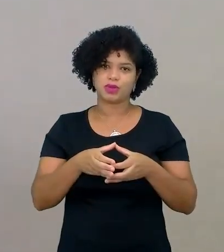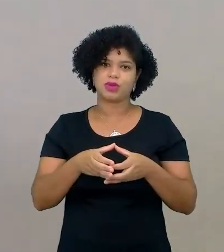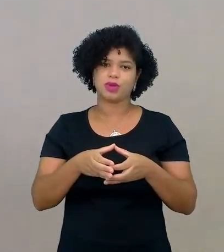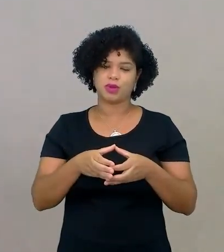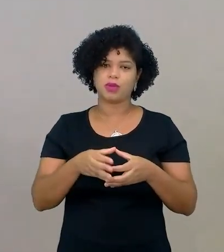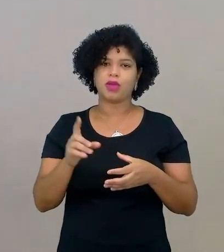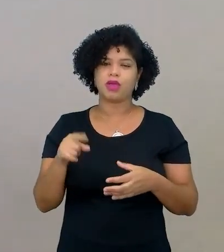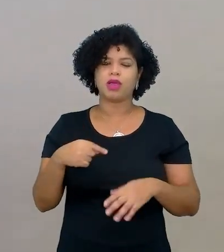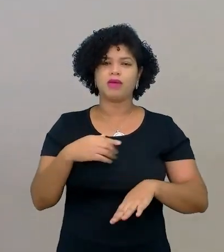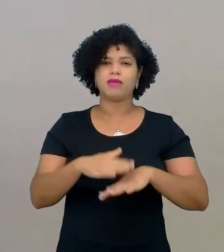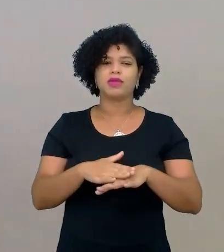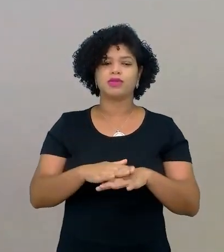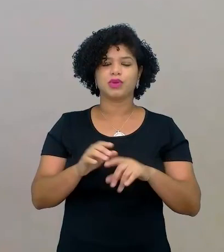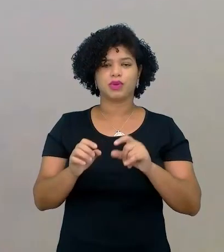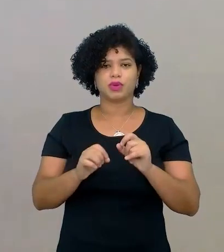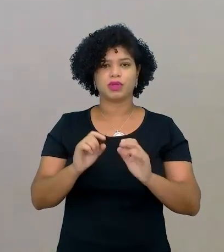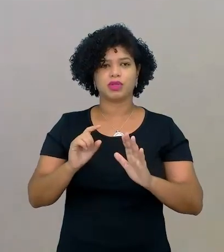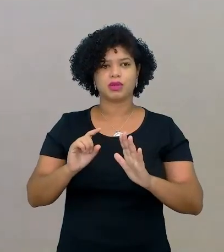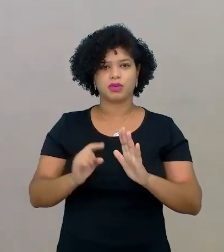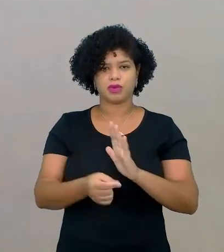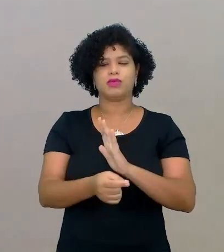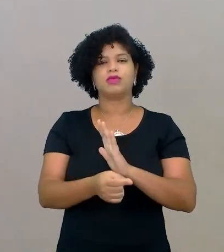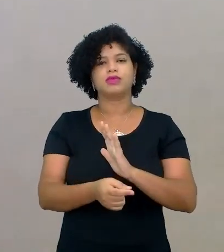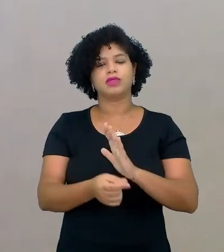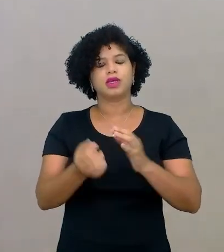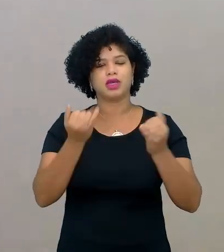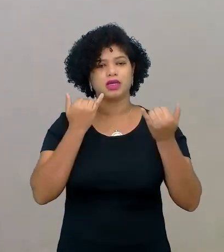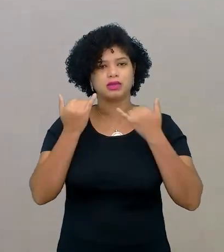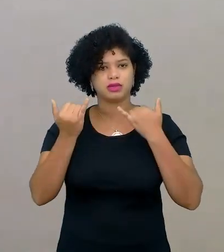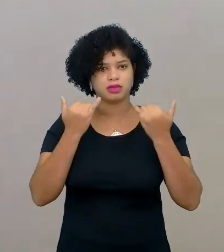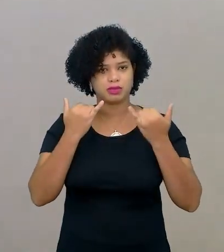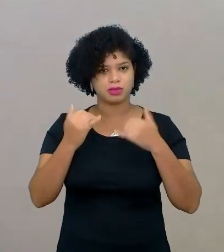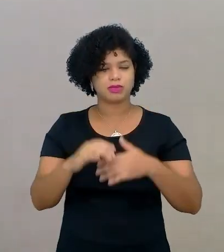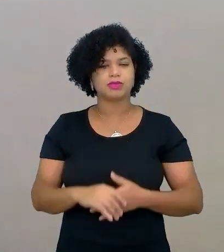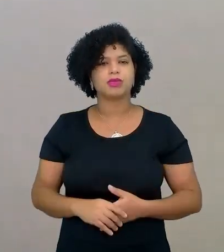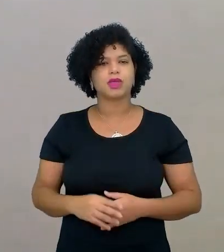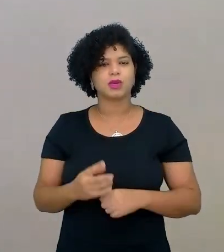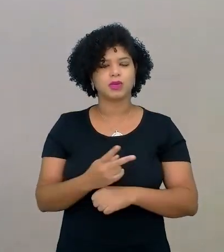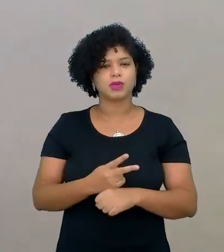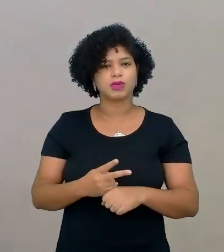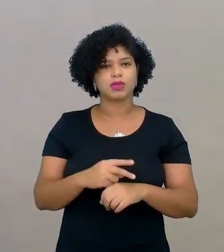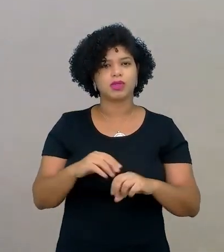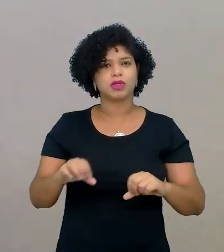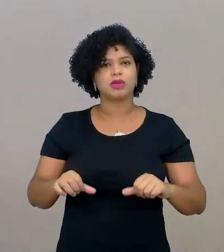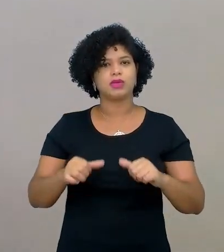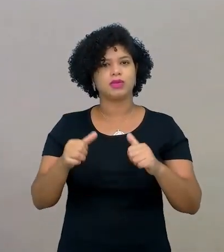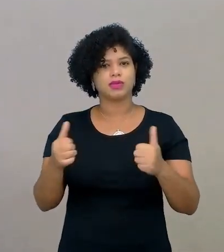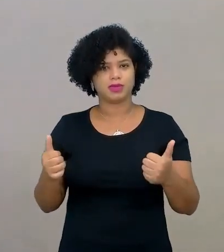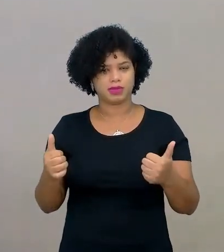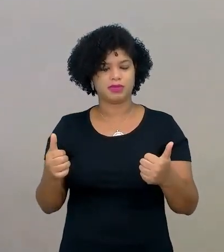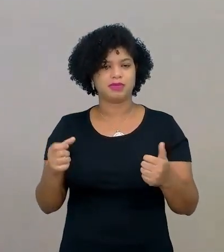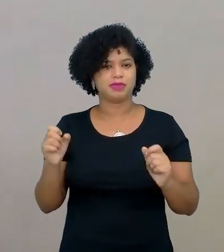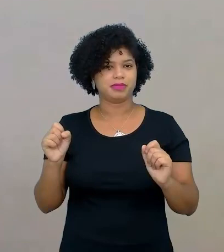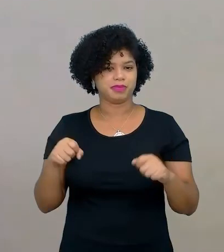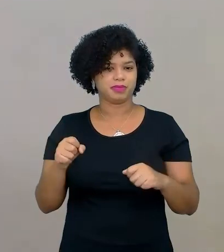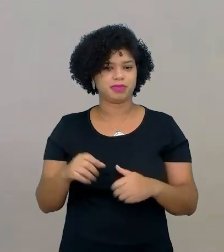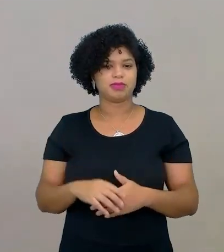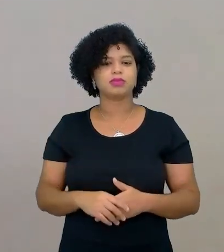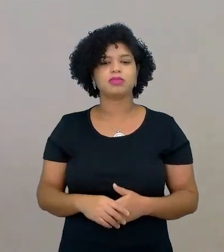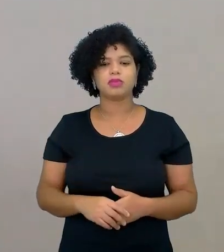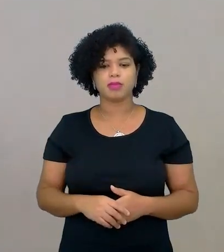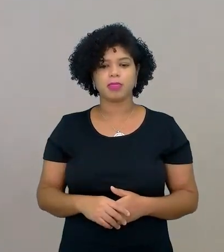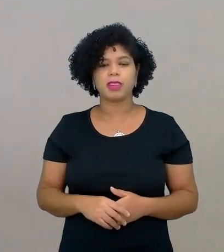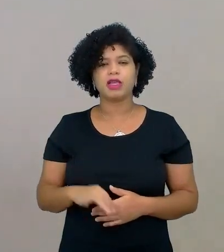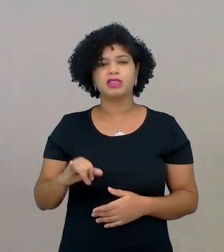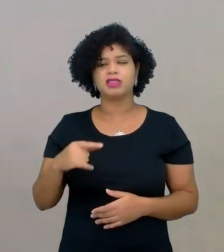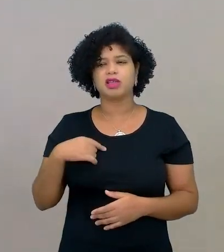o que eu faço? Eu aprofundo esse conhecimento, eu busco mais, ou seja, está aquém, eu vou lá e vou buscar coisas que